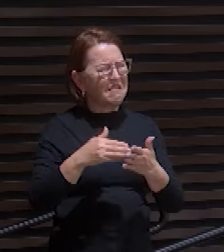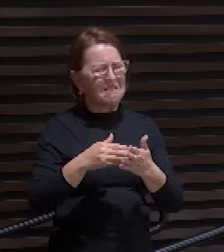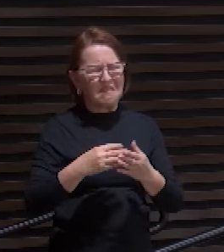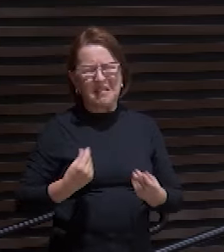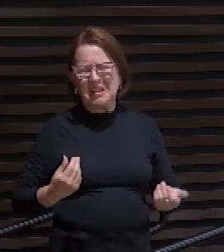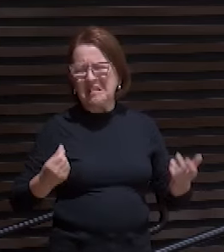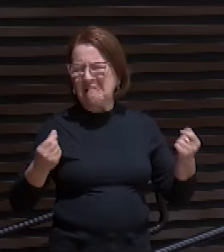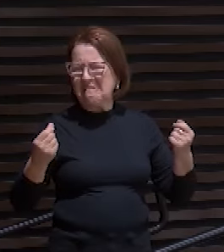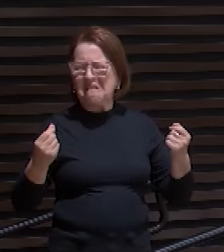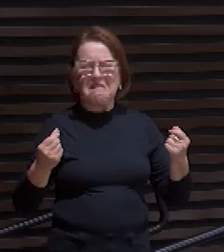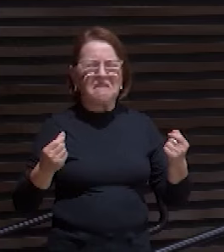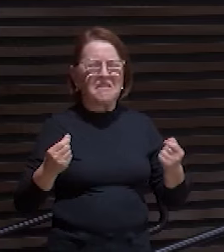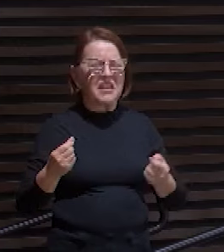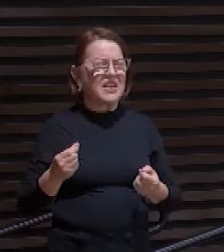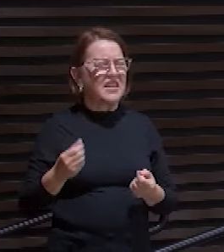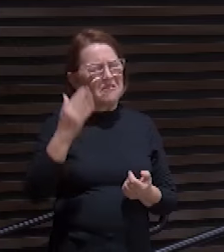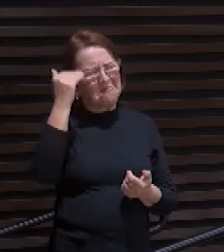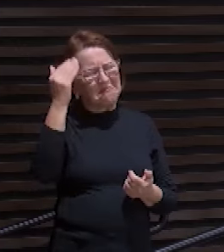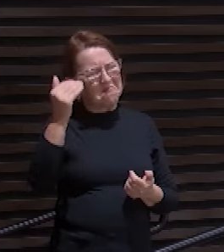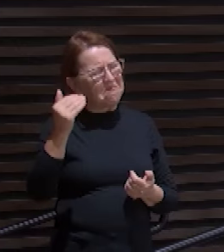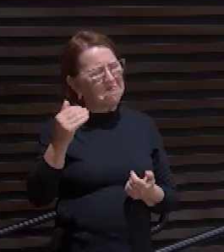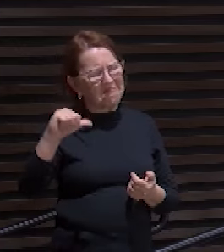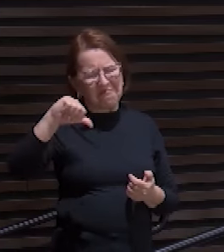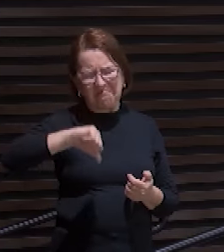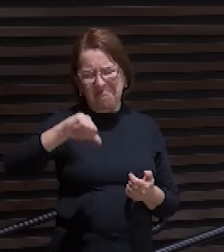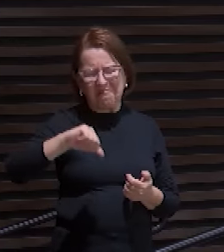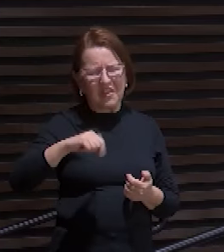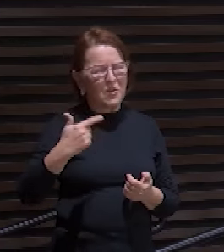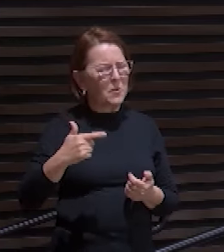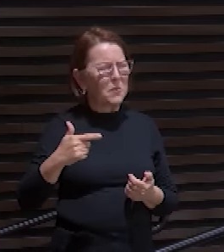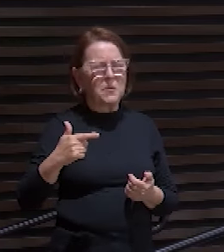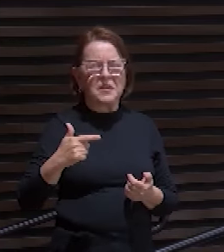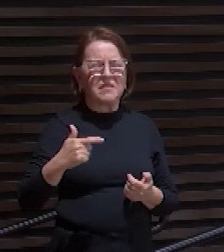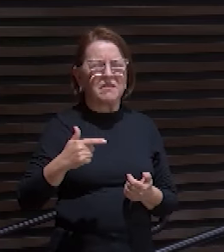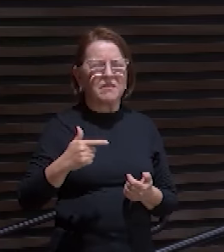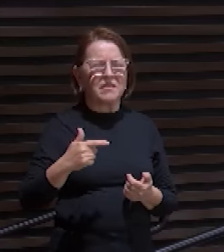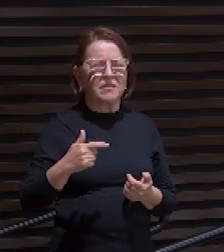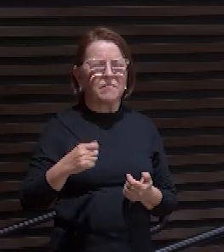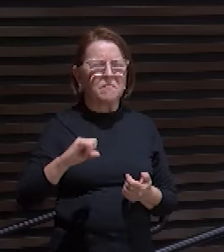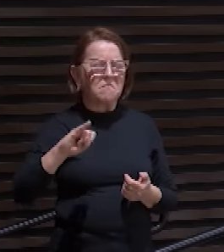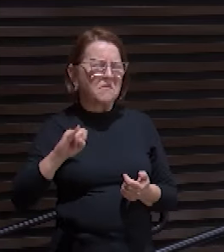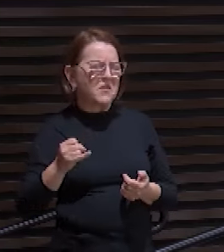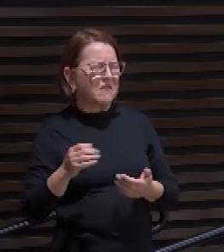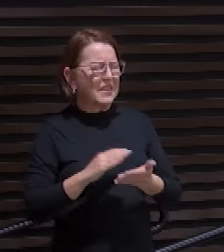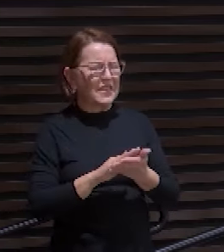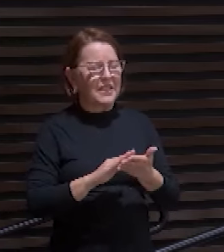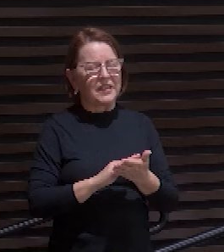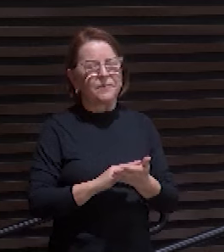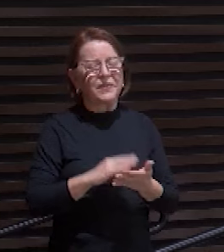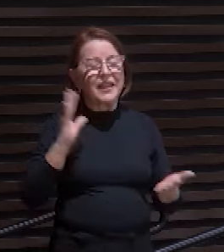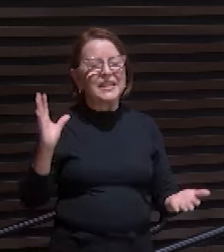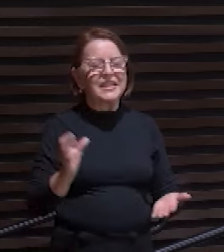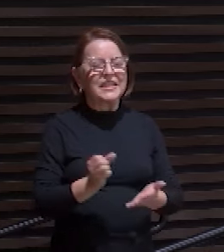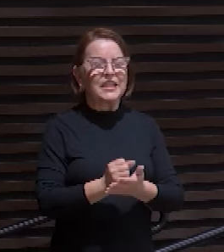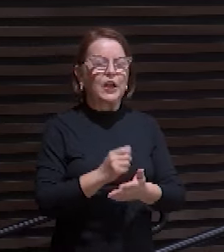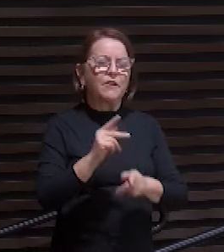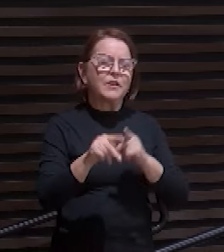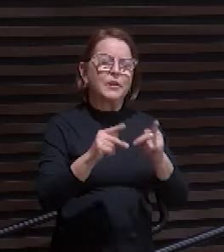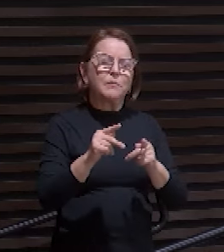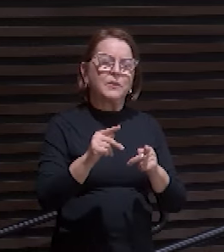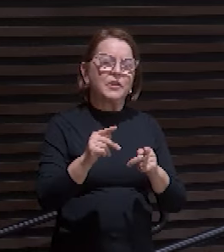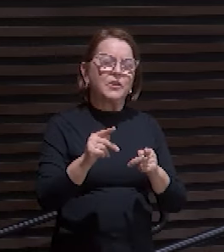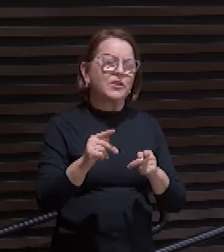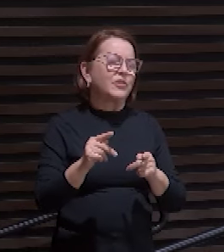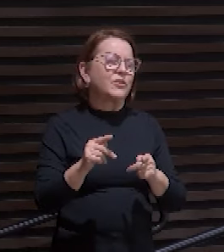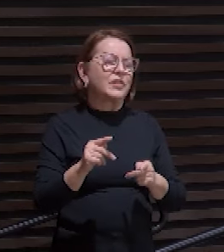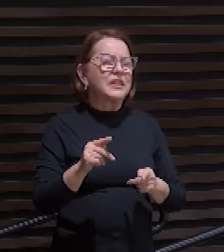inútil e sem proveito algum. Salva aqueles a quem ainda não passaram pela graça do novo nascimento. É